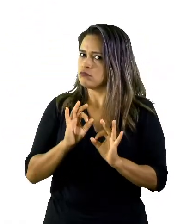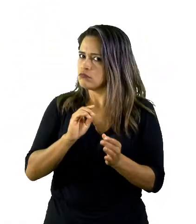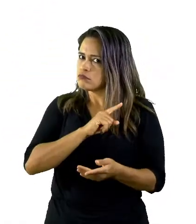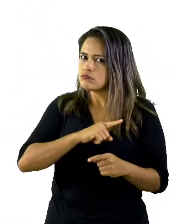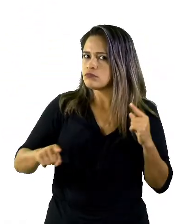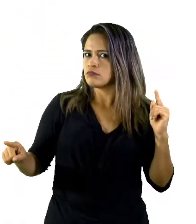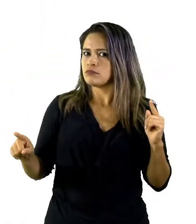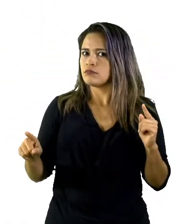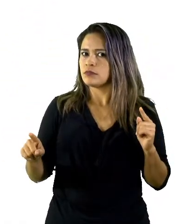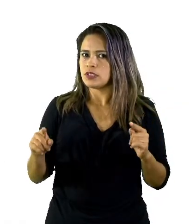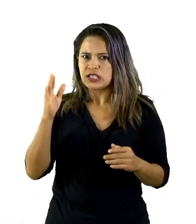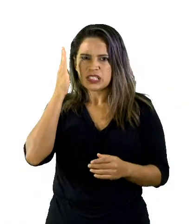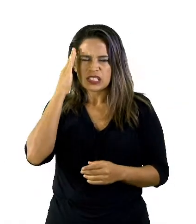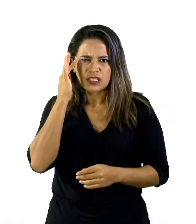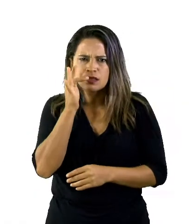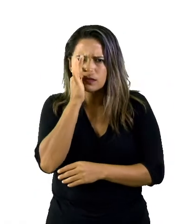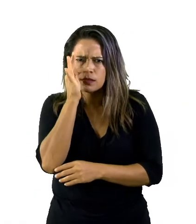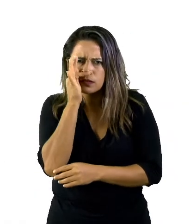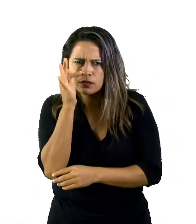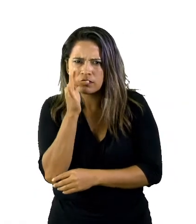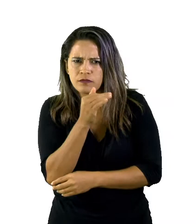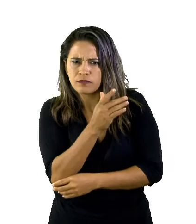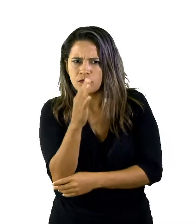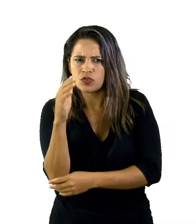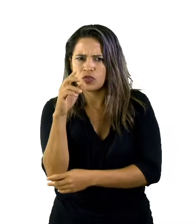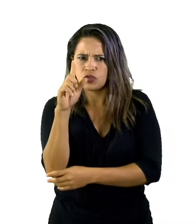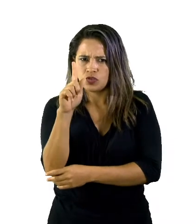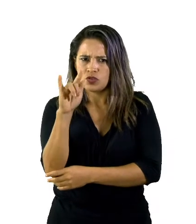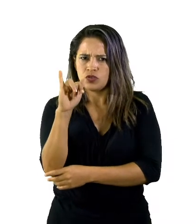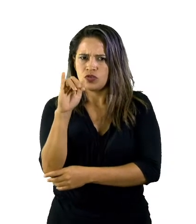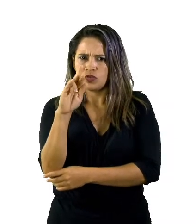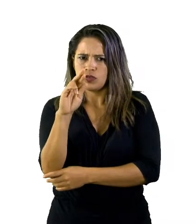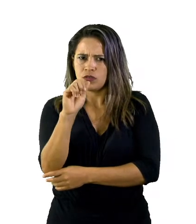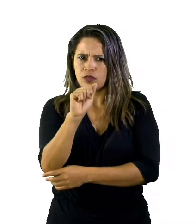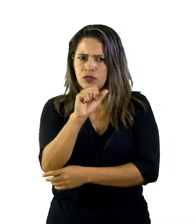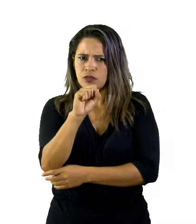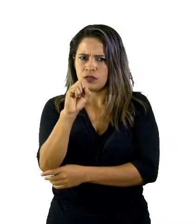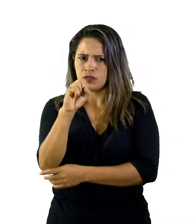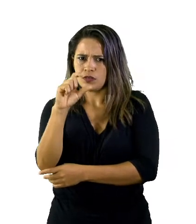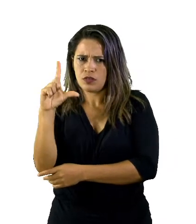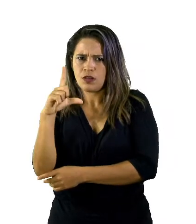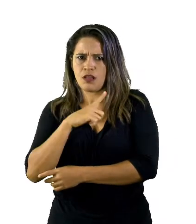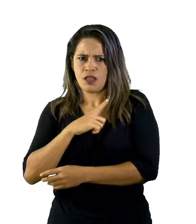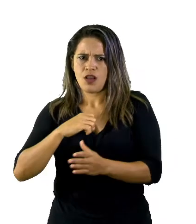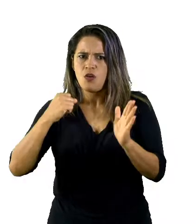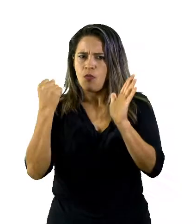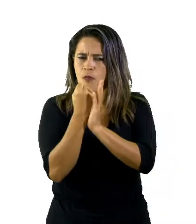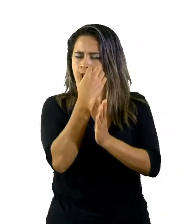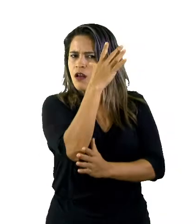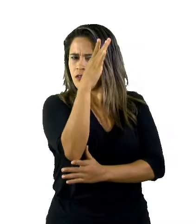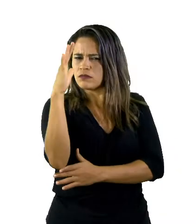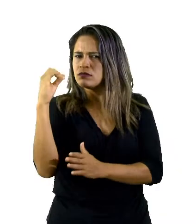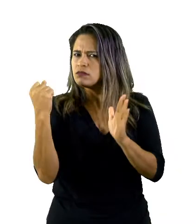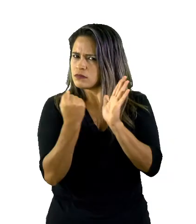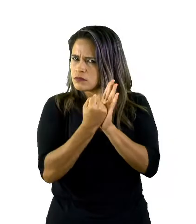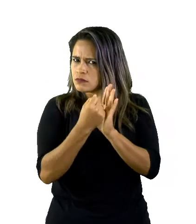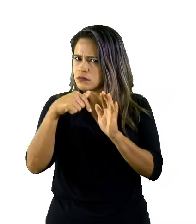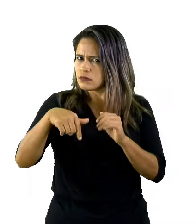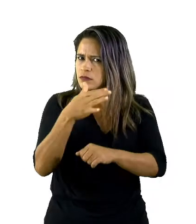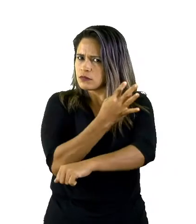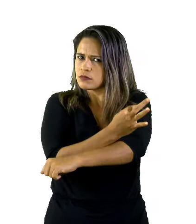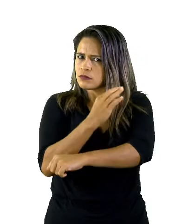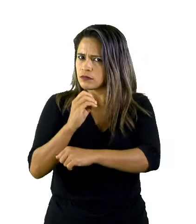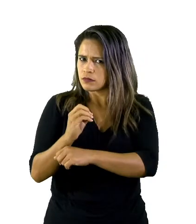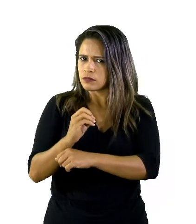sabia que além da flor girassol, existe uma árvore símbolo do nosso estado do Tocantins?